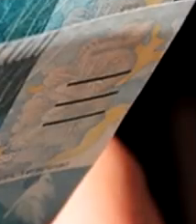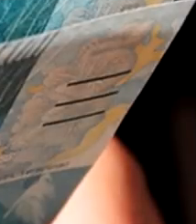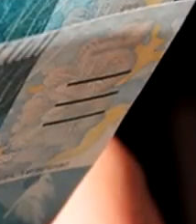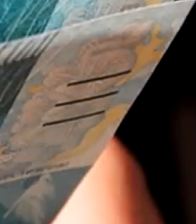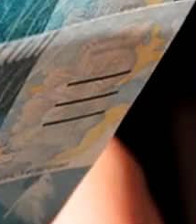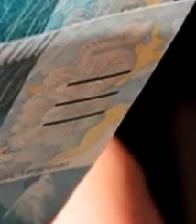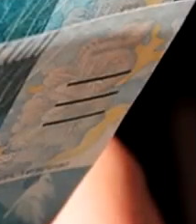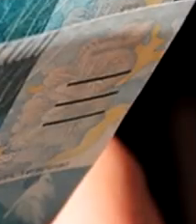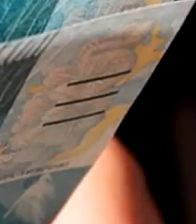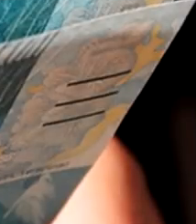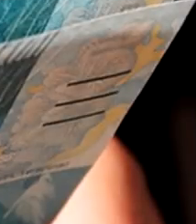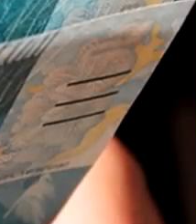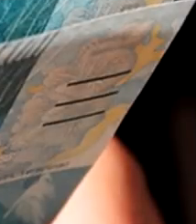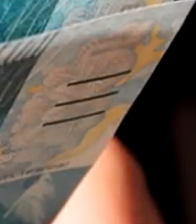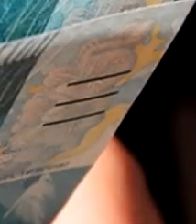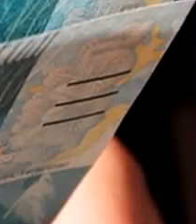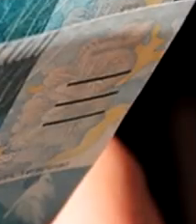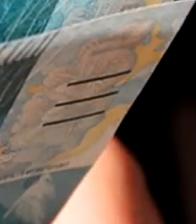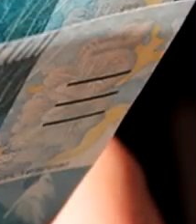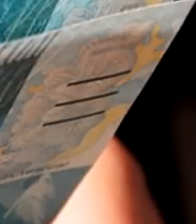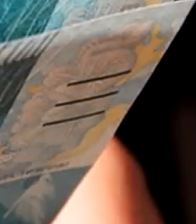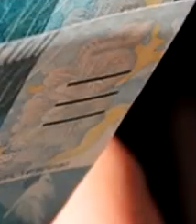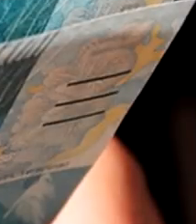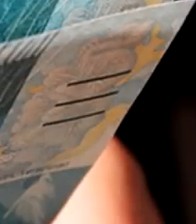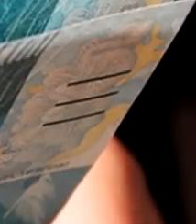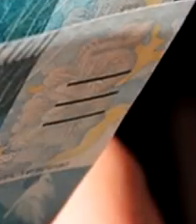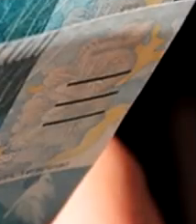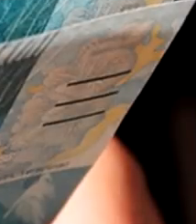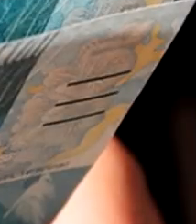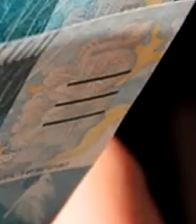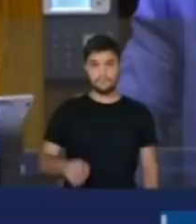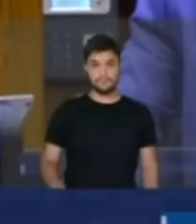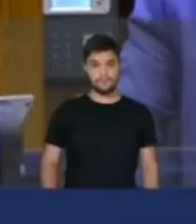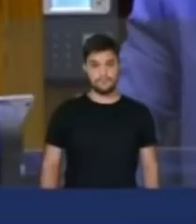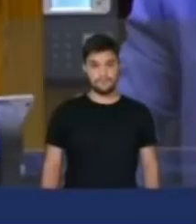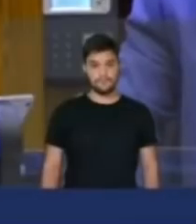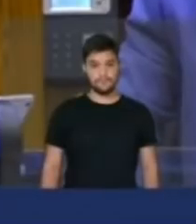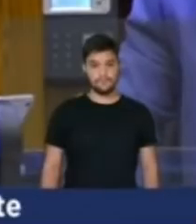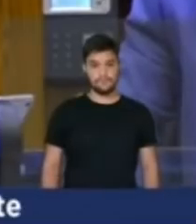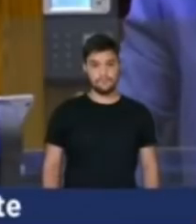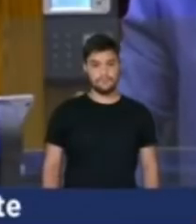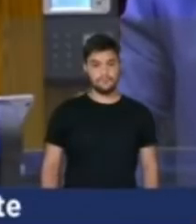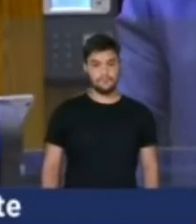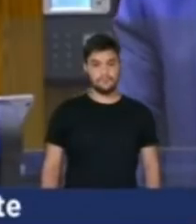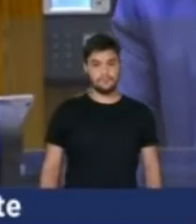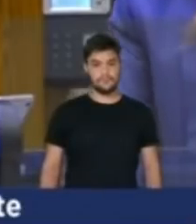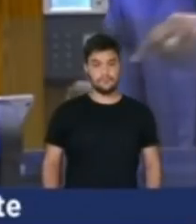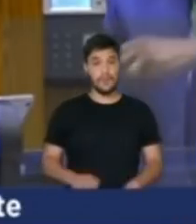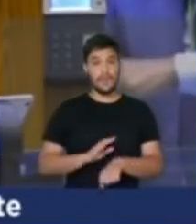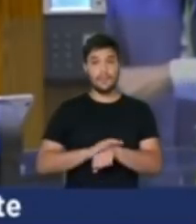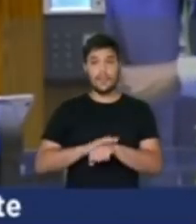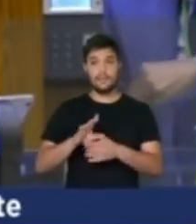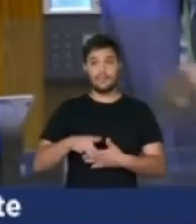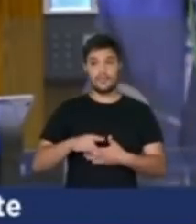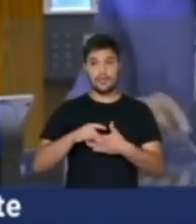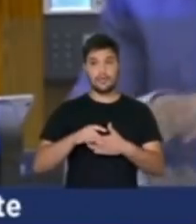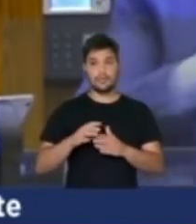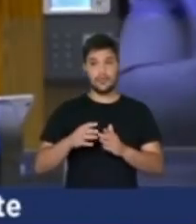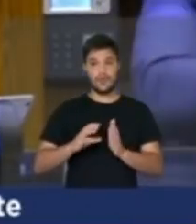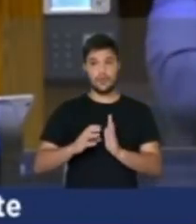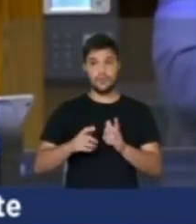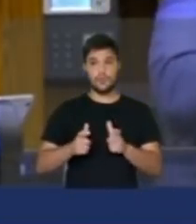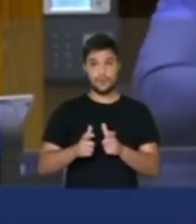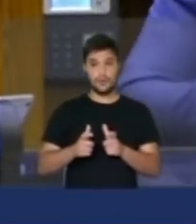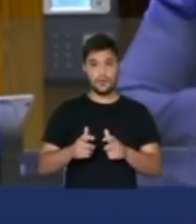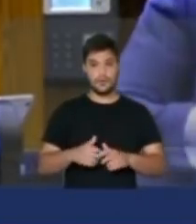volto aqui com vocês explicar tudo sobre essa informação. Na tela com vocês. Pompeu, tempo de liderança da minoria. Senhor presidente.